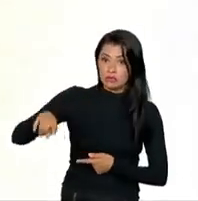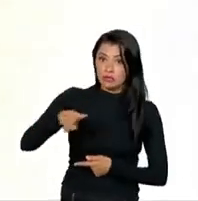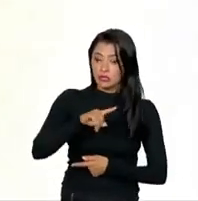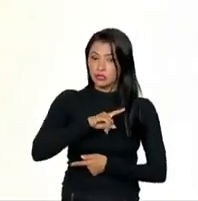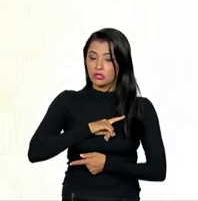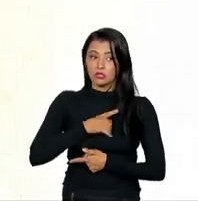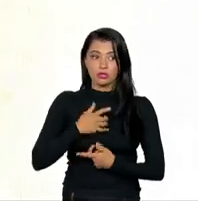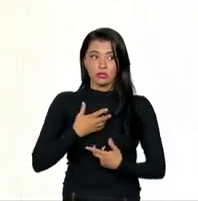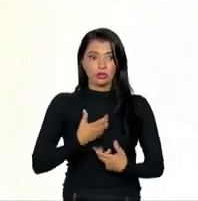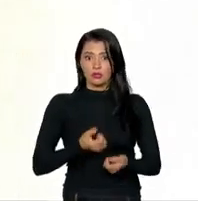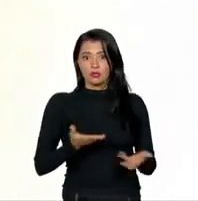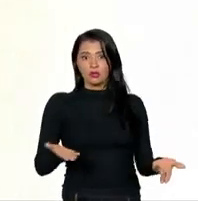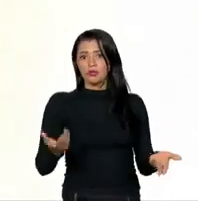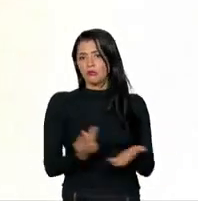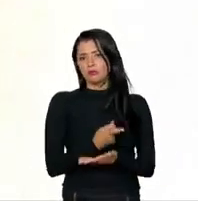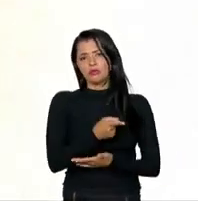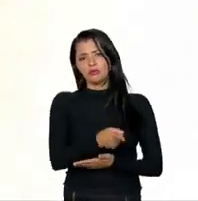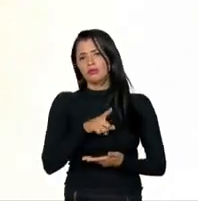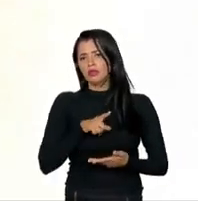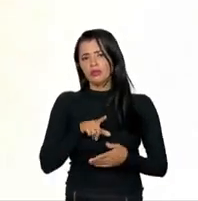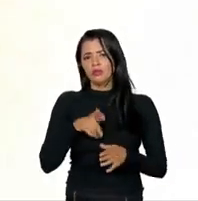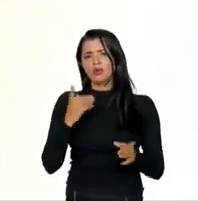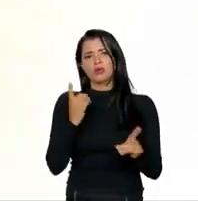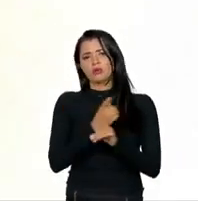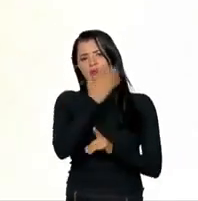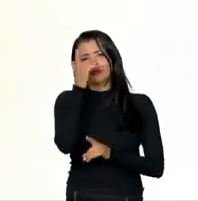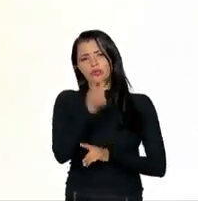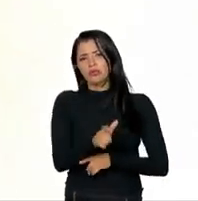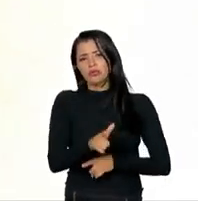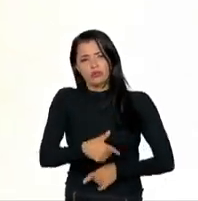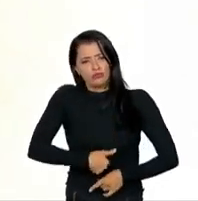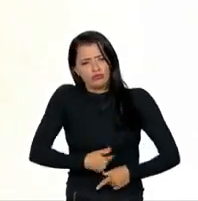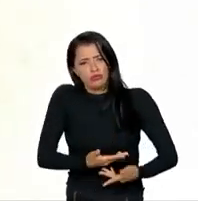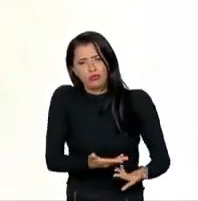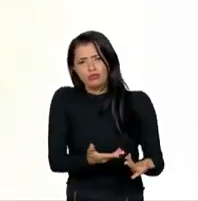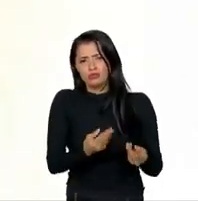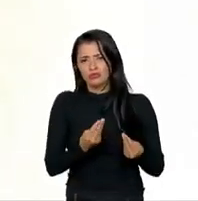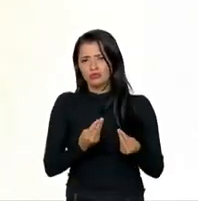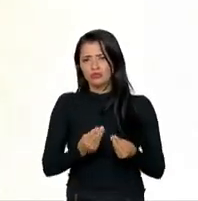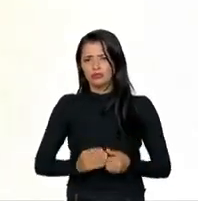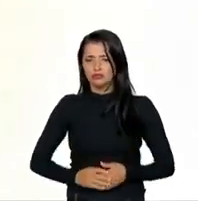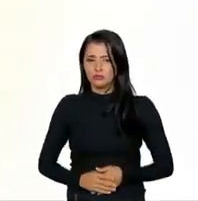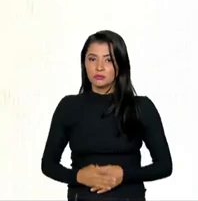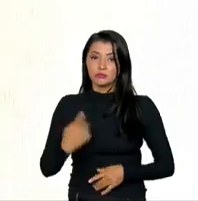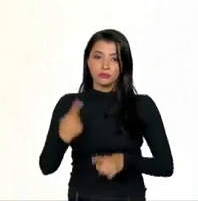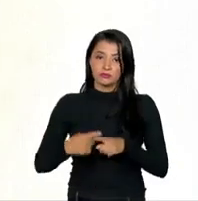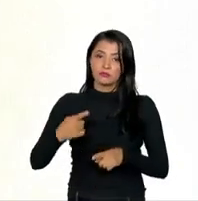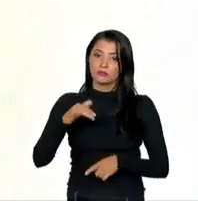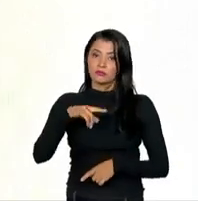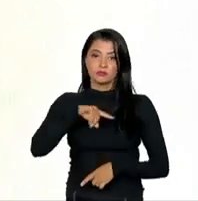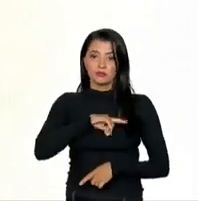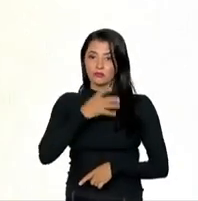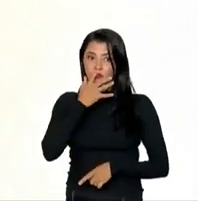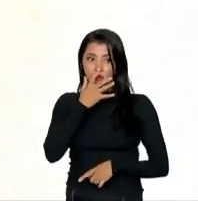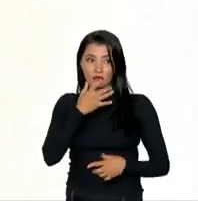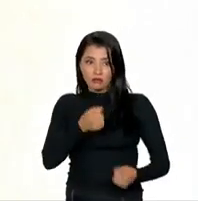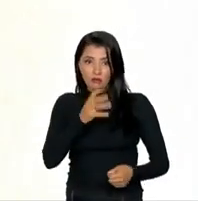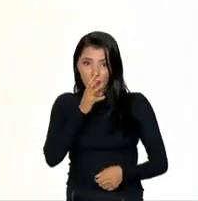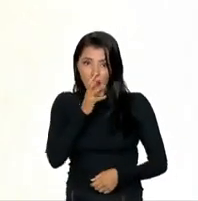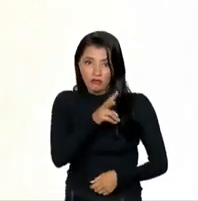ficar indignado quando encontrar uma pessoa passando fome? Porque se a gente não ficar